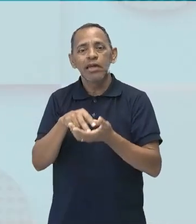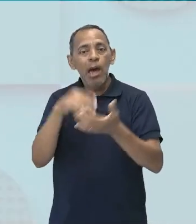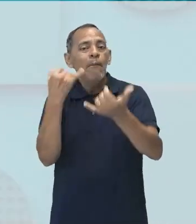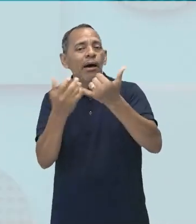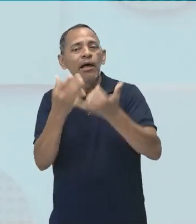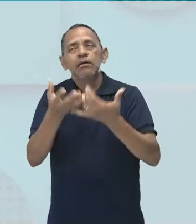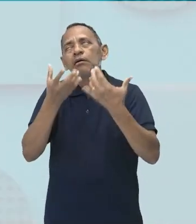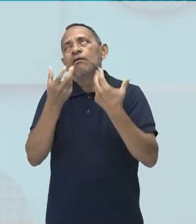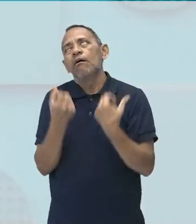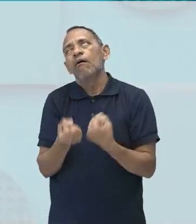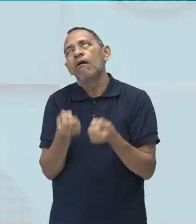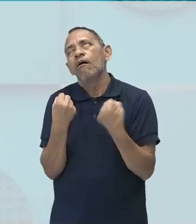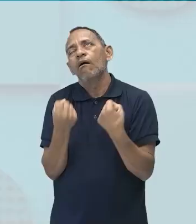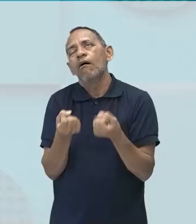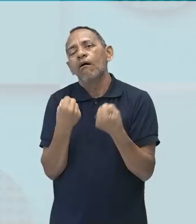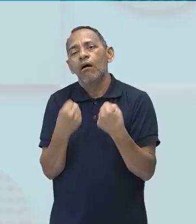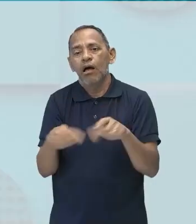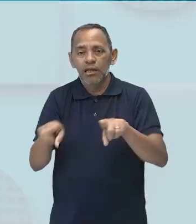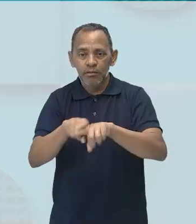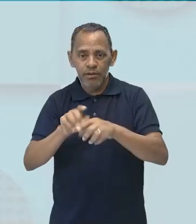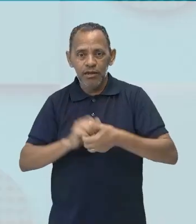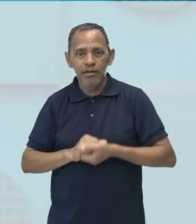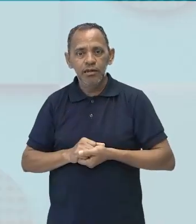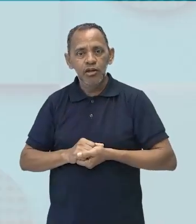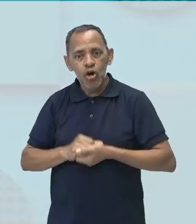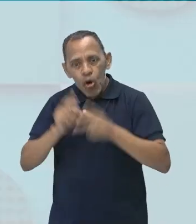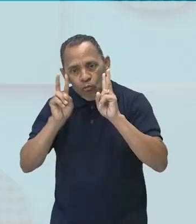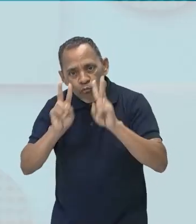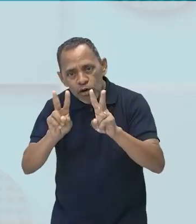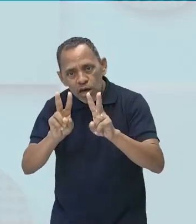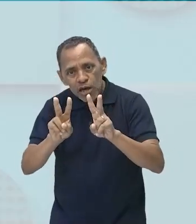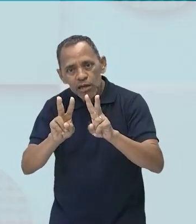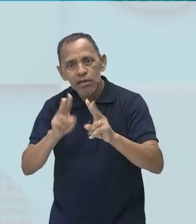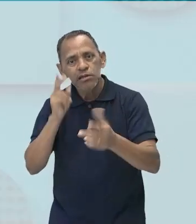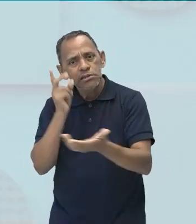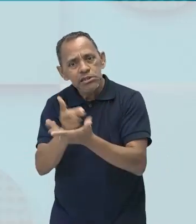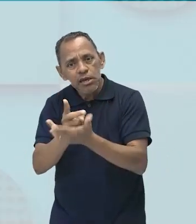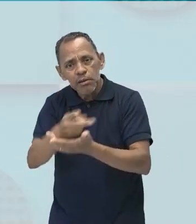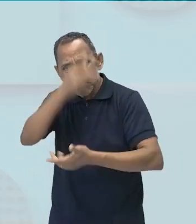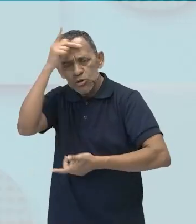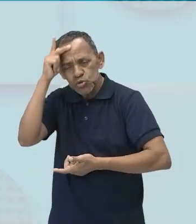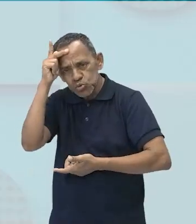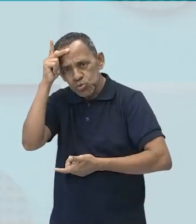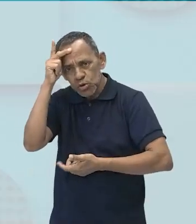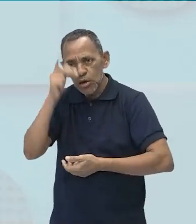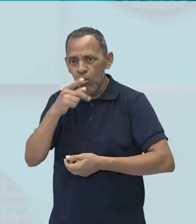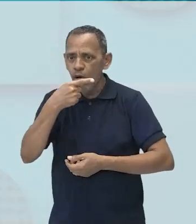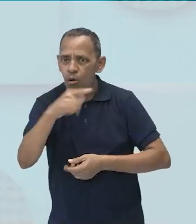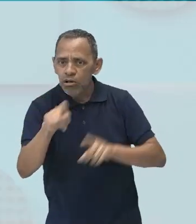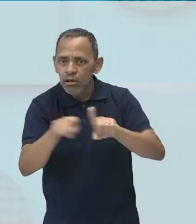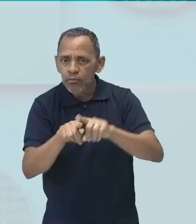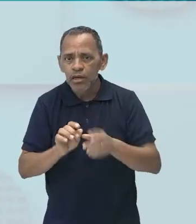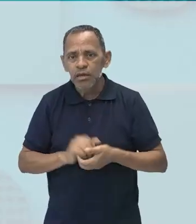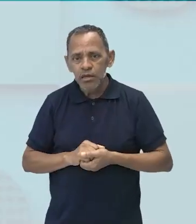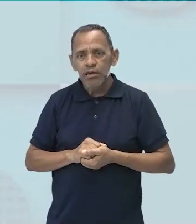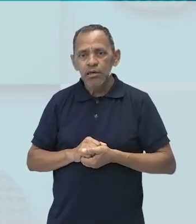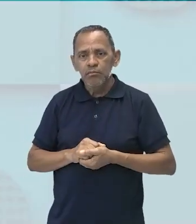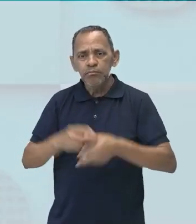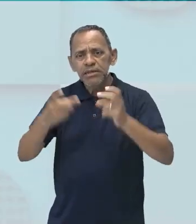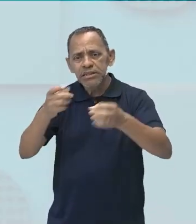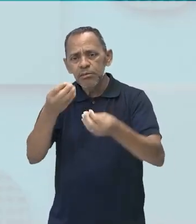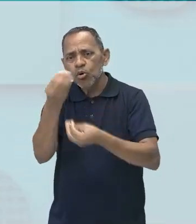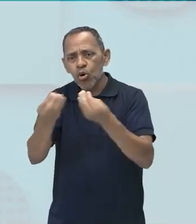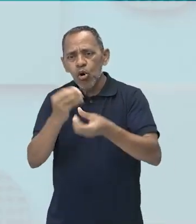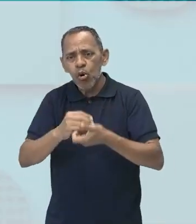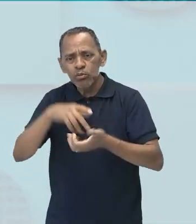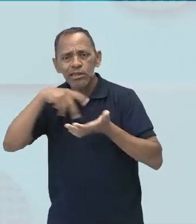uma tonelada, ou então está sempre observando o outro, o que, que o outro está fazendo para reproduzir, não transmite uma leveza,